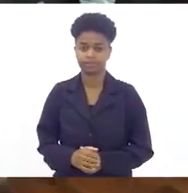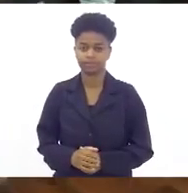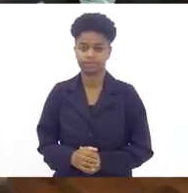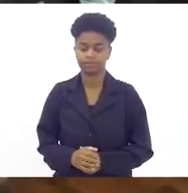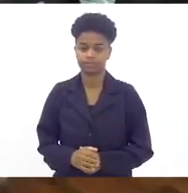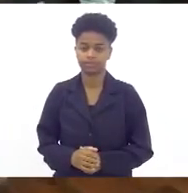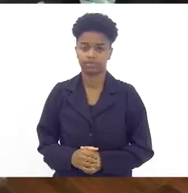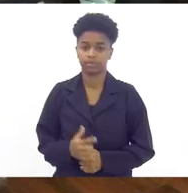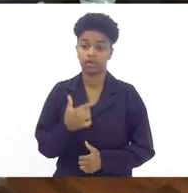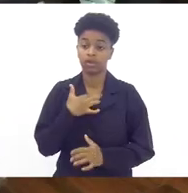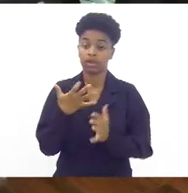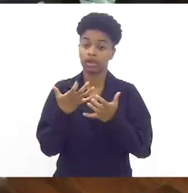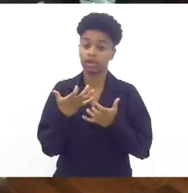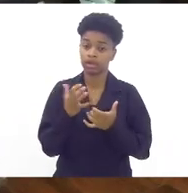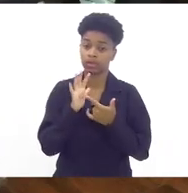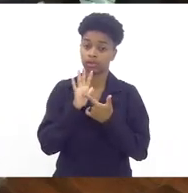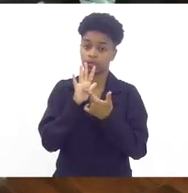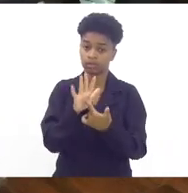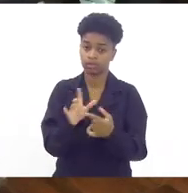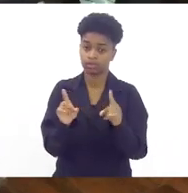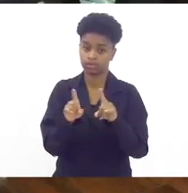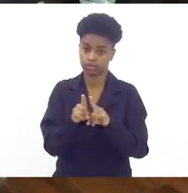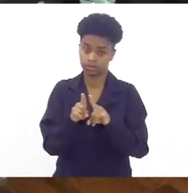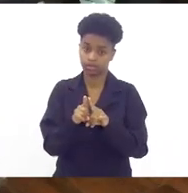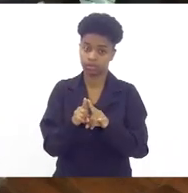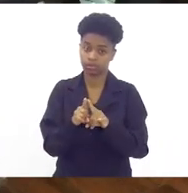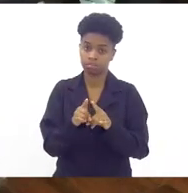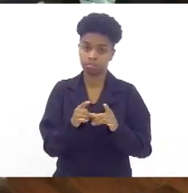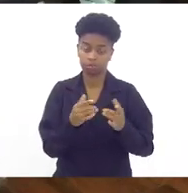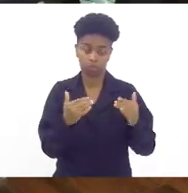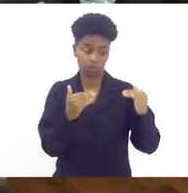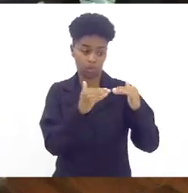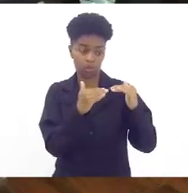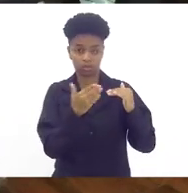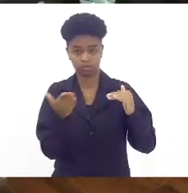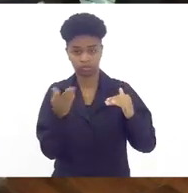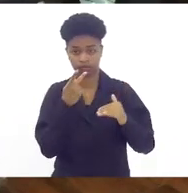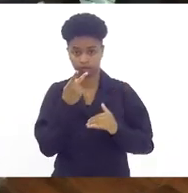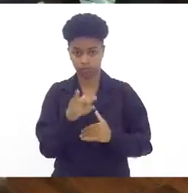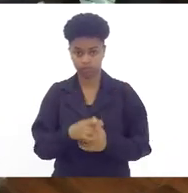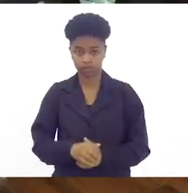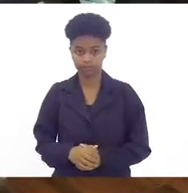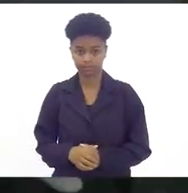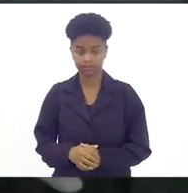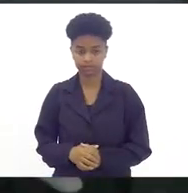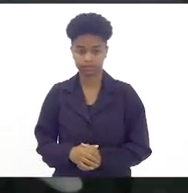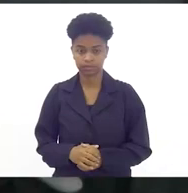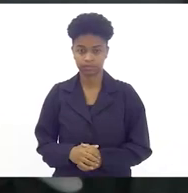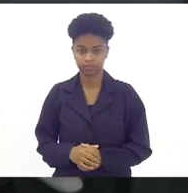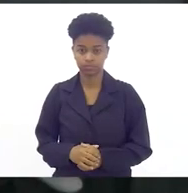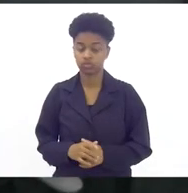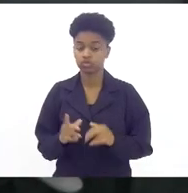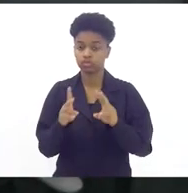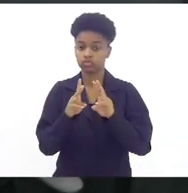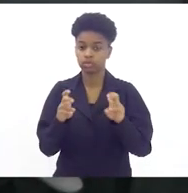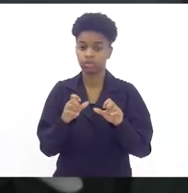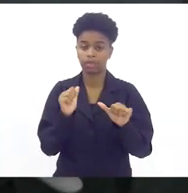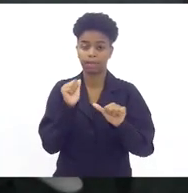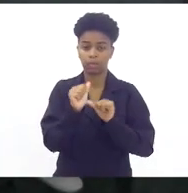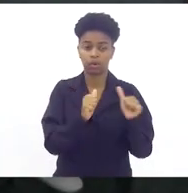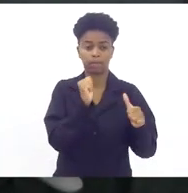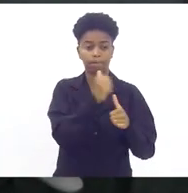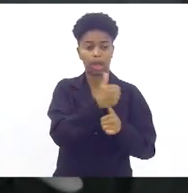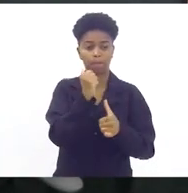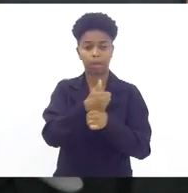queria pontuar aqui né corroborando que o deputado falou da rotatividade de professores